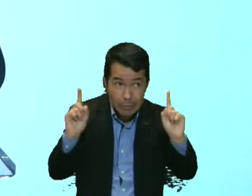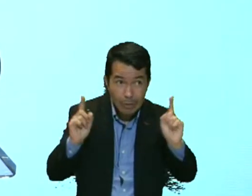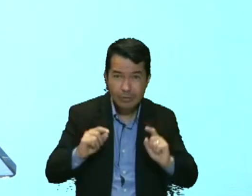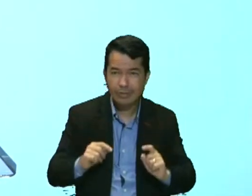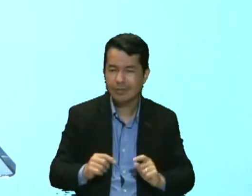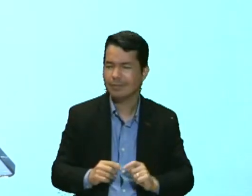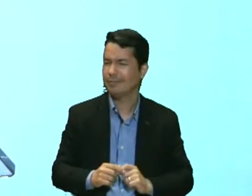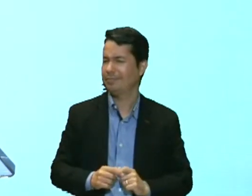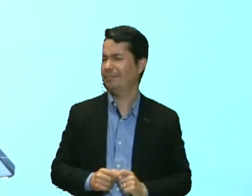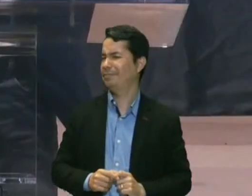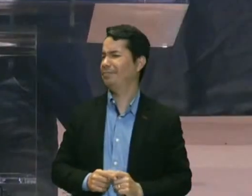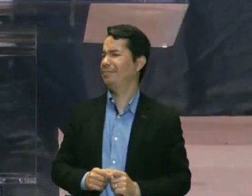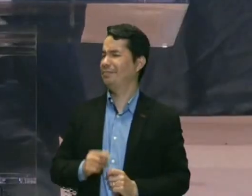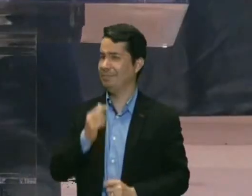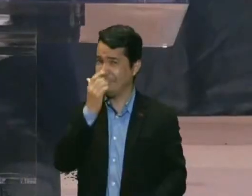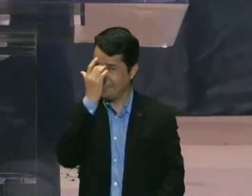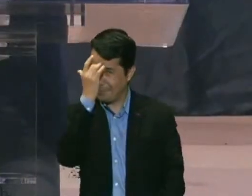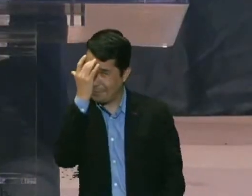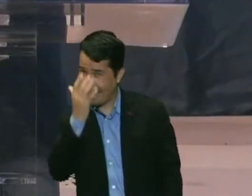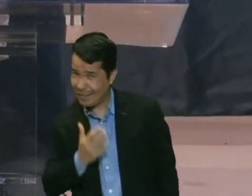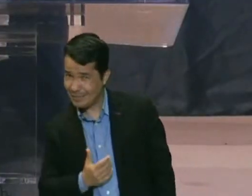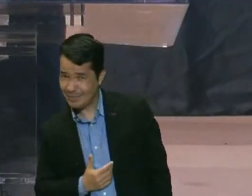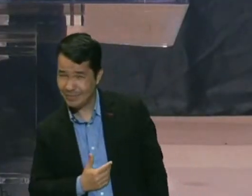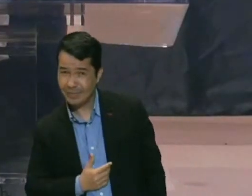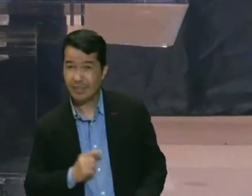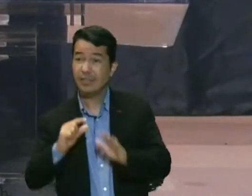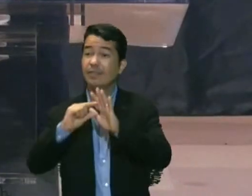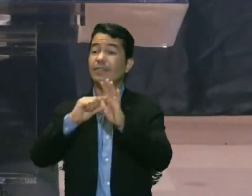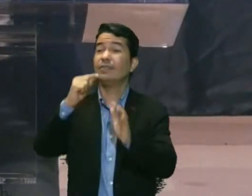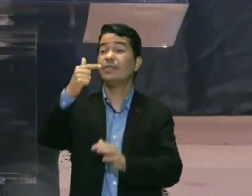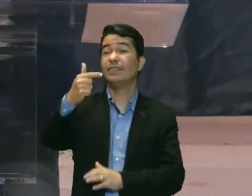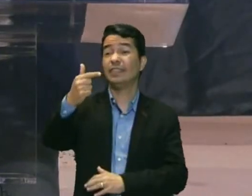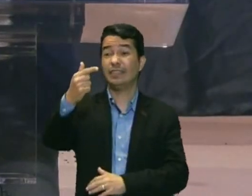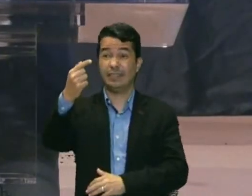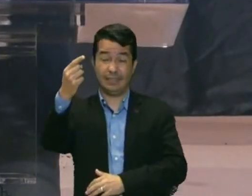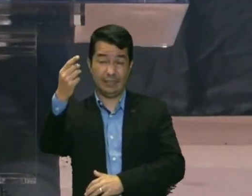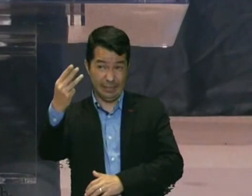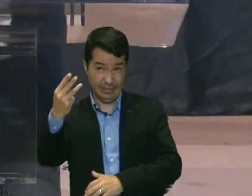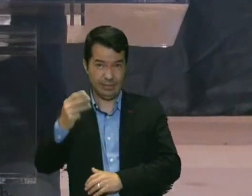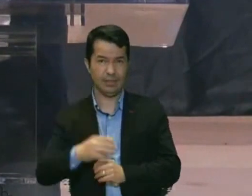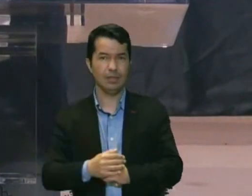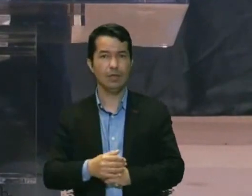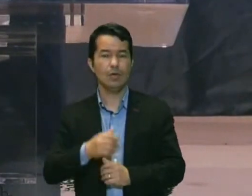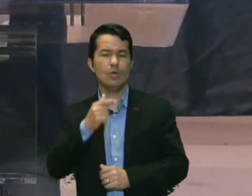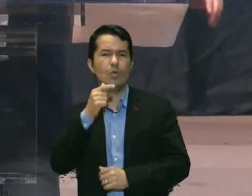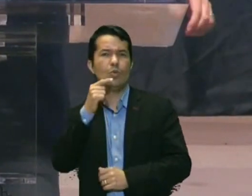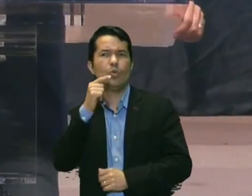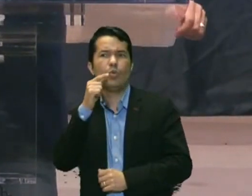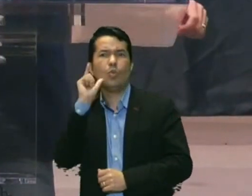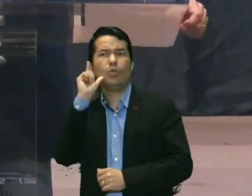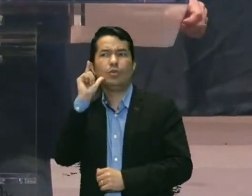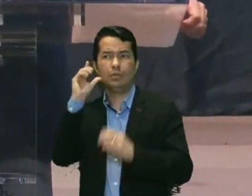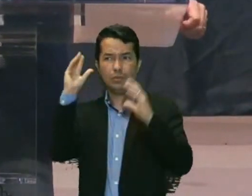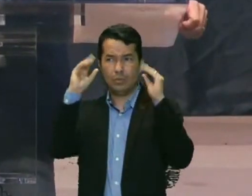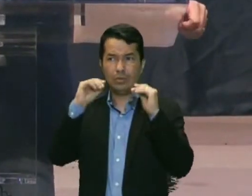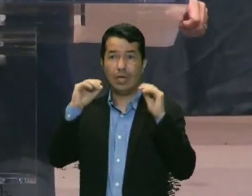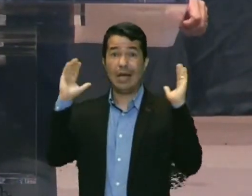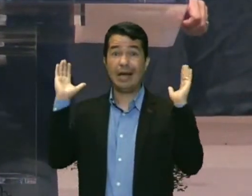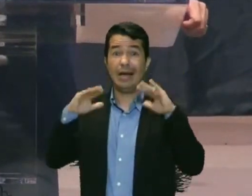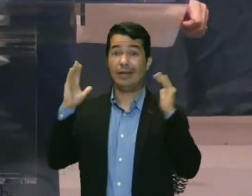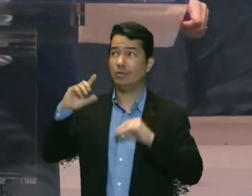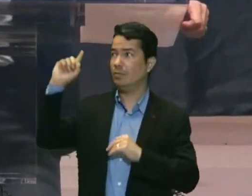Verso 23, pois ontem à noite apareceu um anjo de Deus a quem pertenço e a quem adoro,